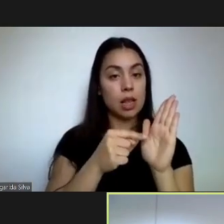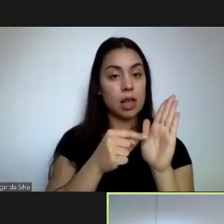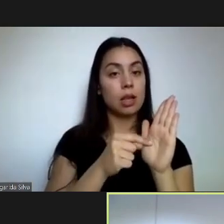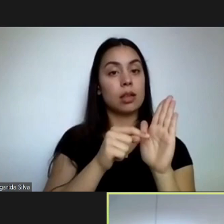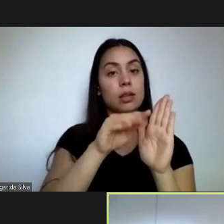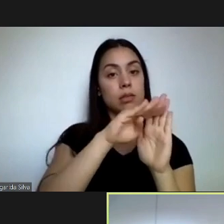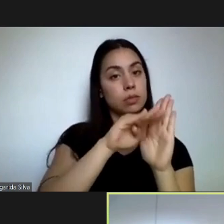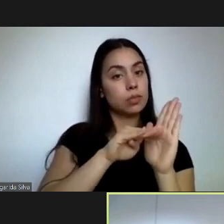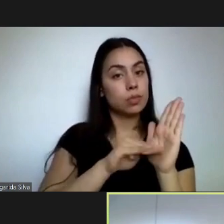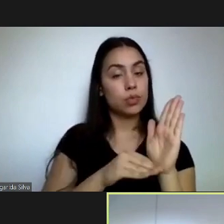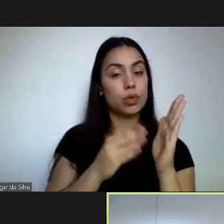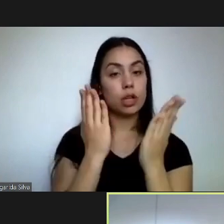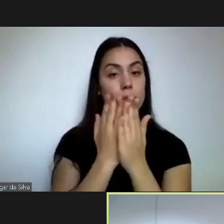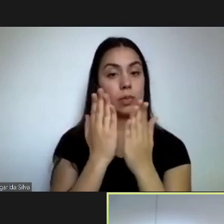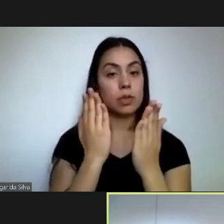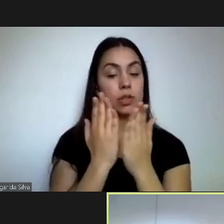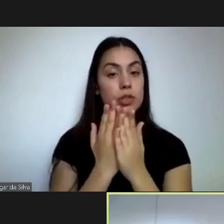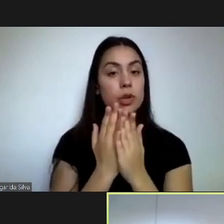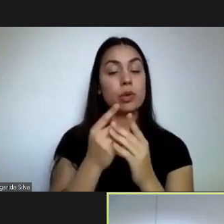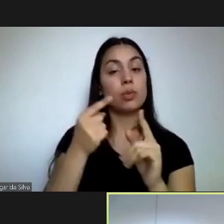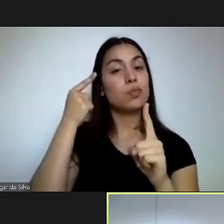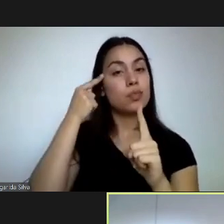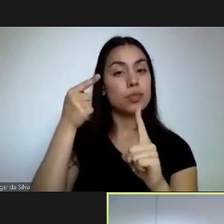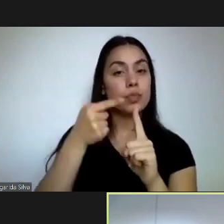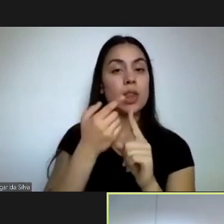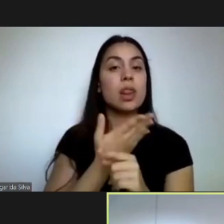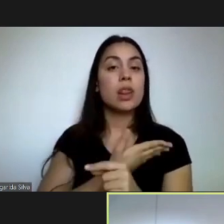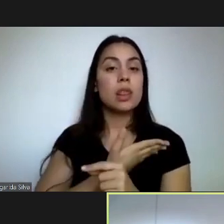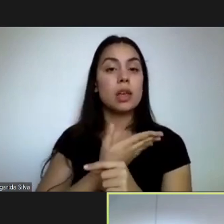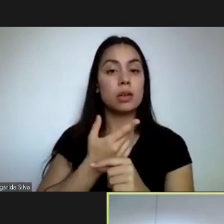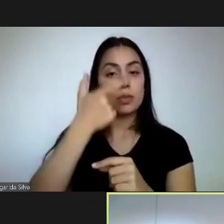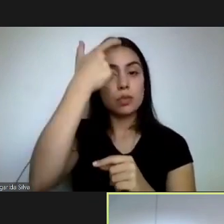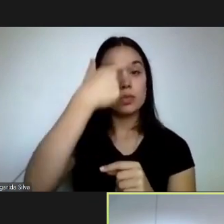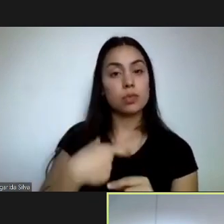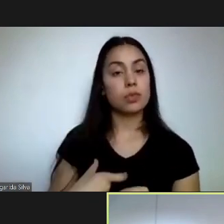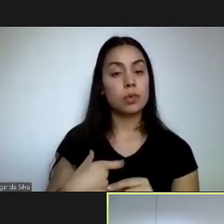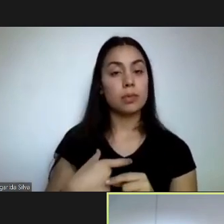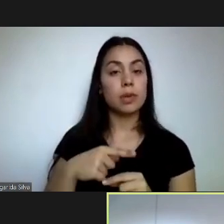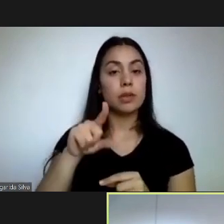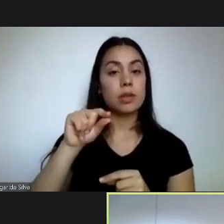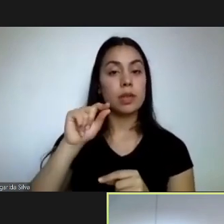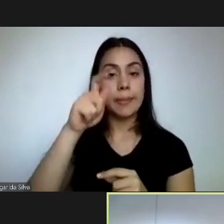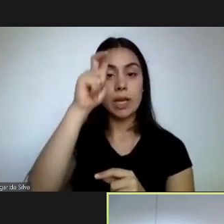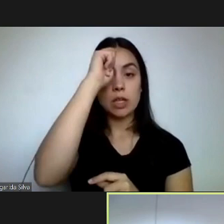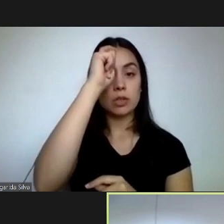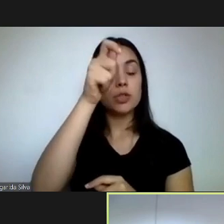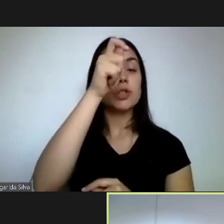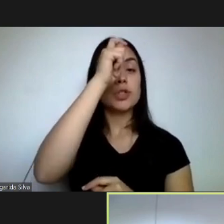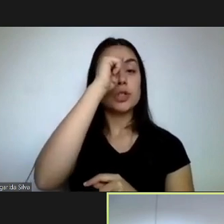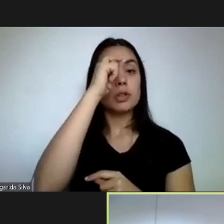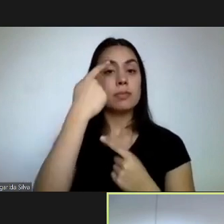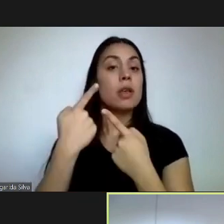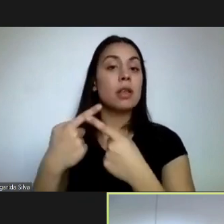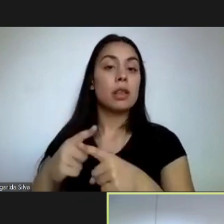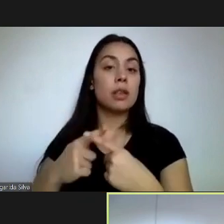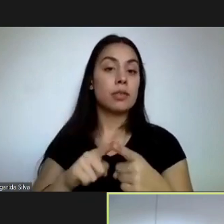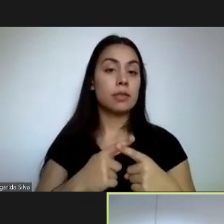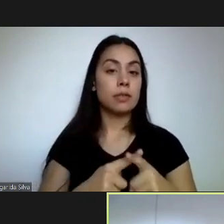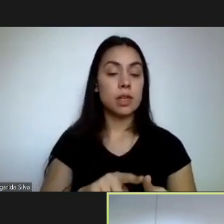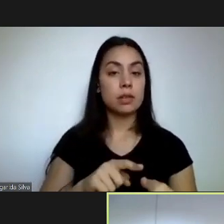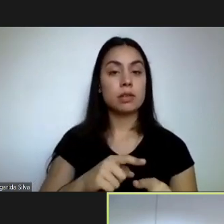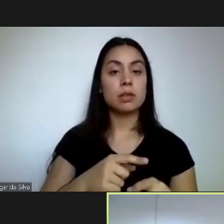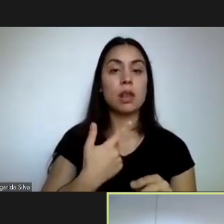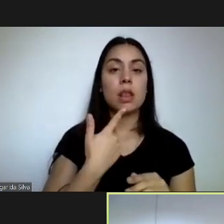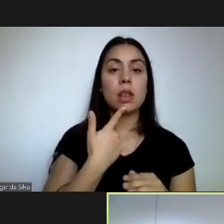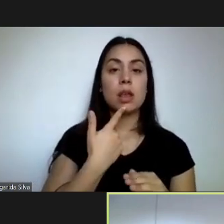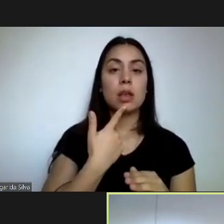aprofundadas, numa perspectiva de direitos humanos e numa perspectiva de respeito pela diferença, seja na literatura, no